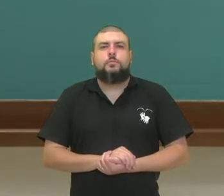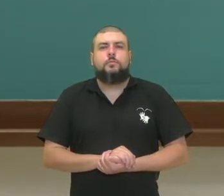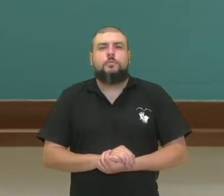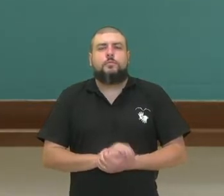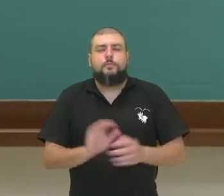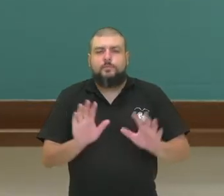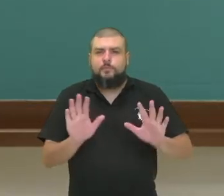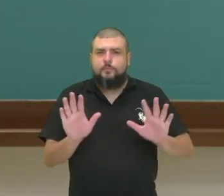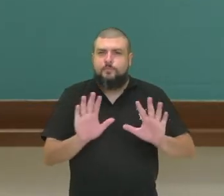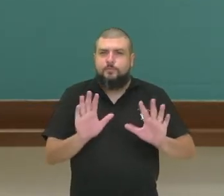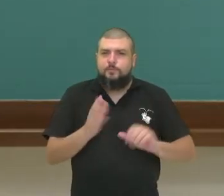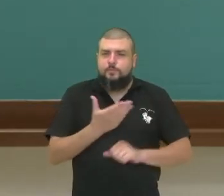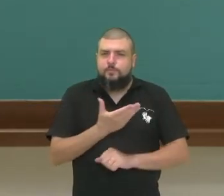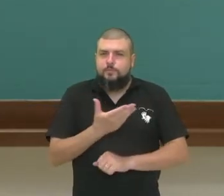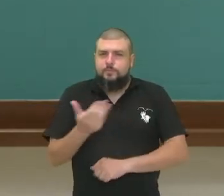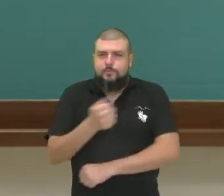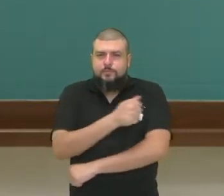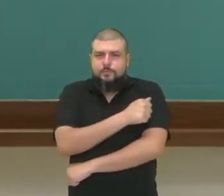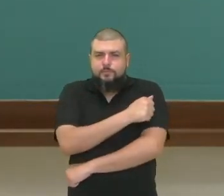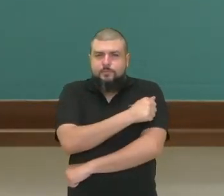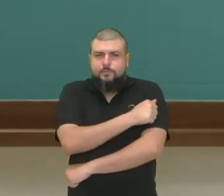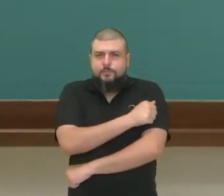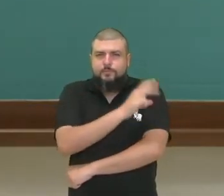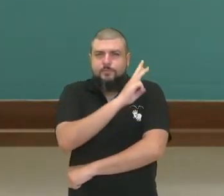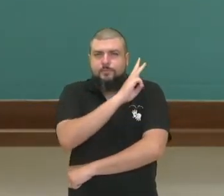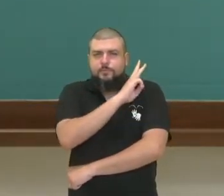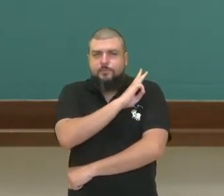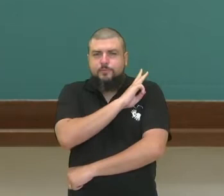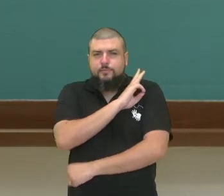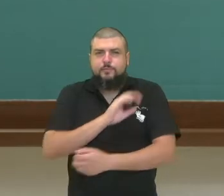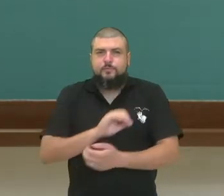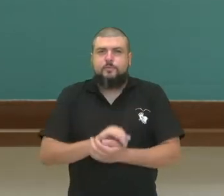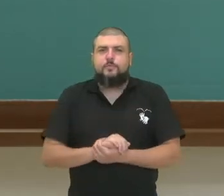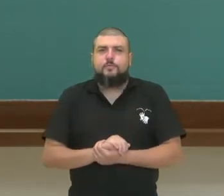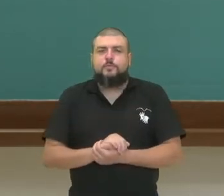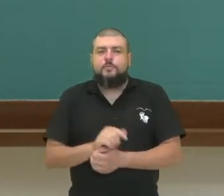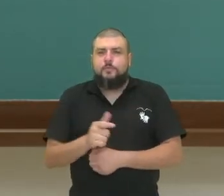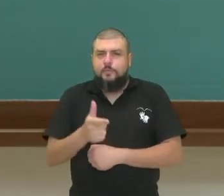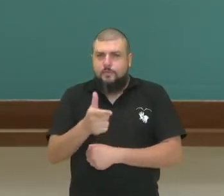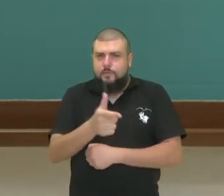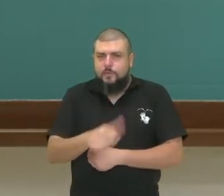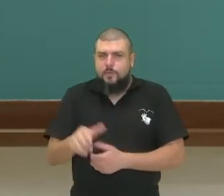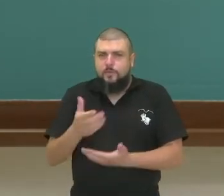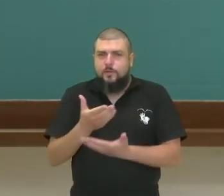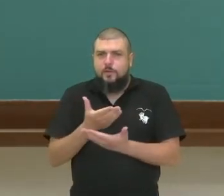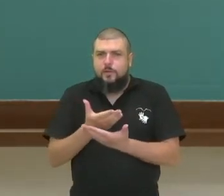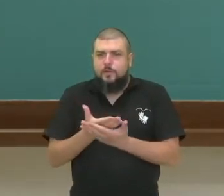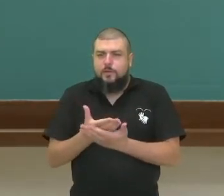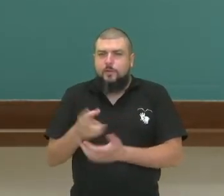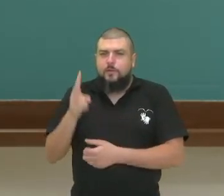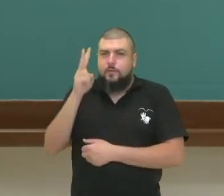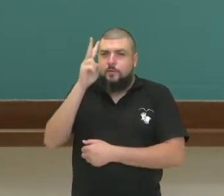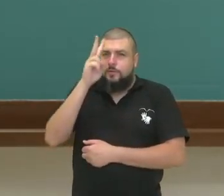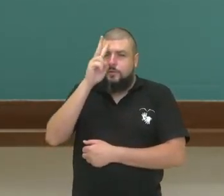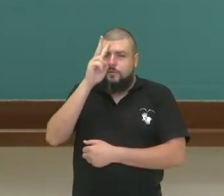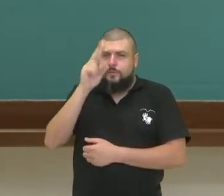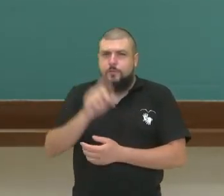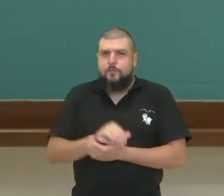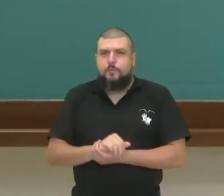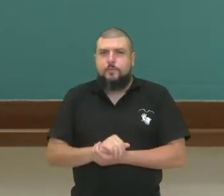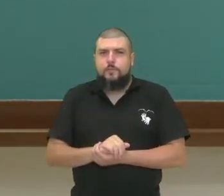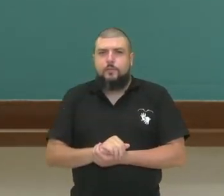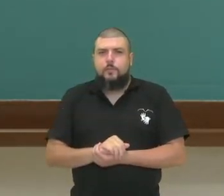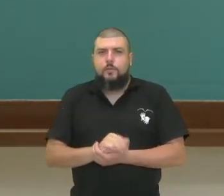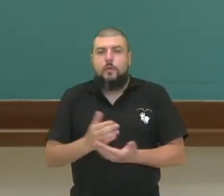Saudações, alunos da terceira série do ensino médio. Estamos começando mais uma aula de história. Aula essa que vamos